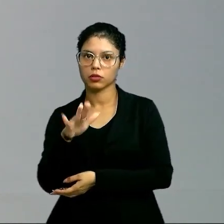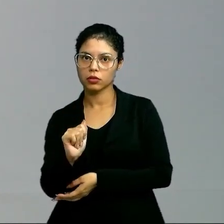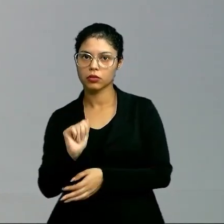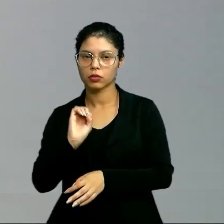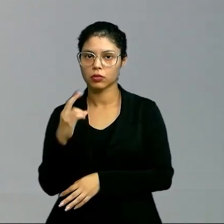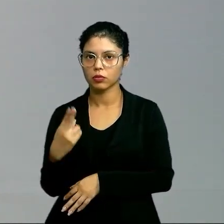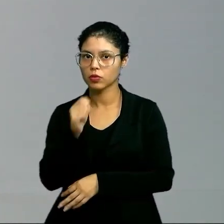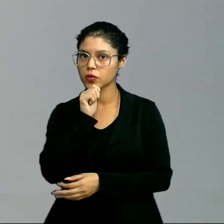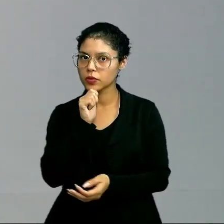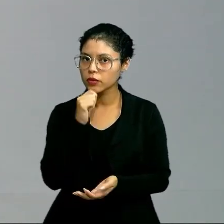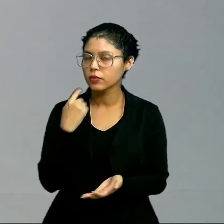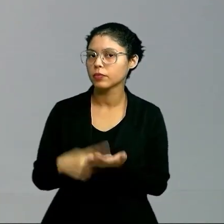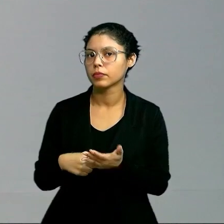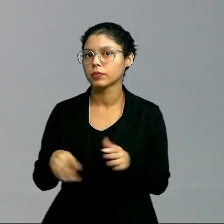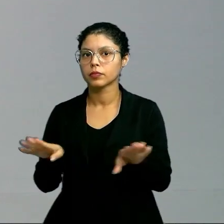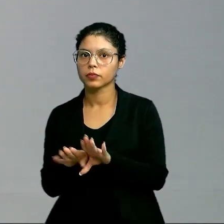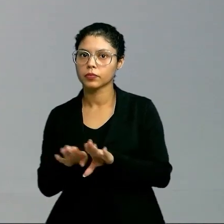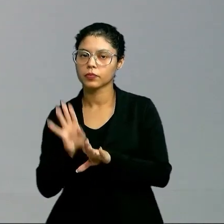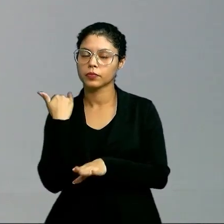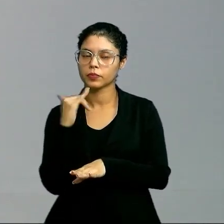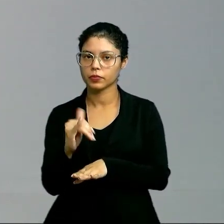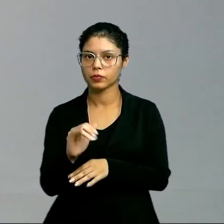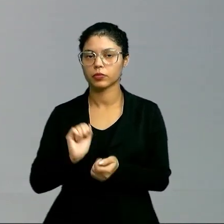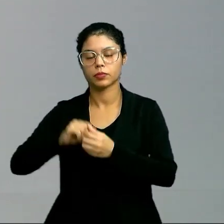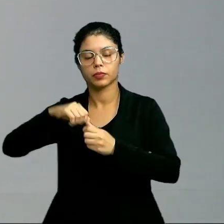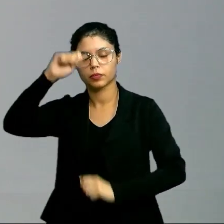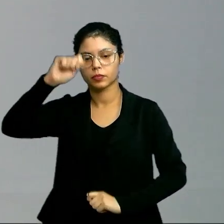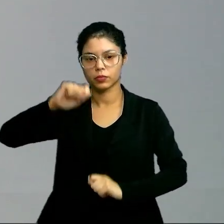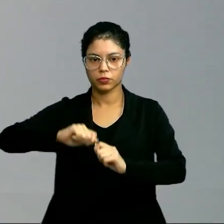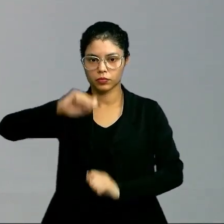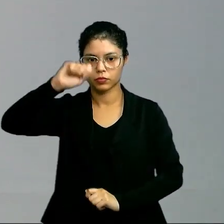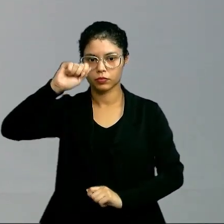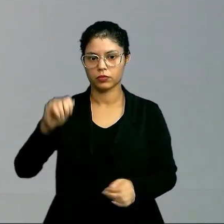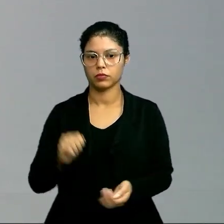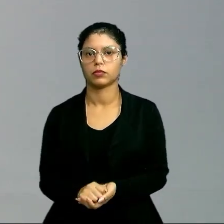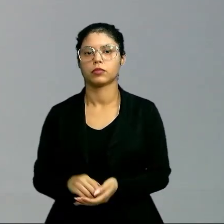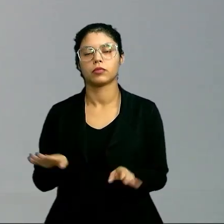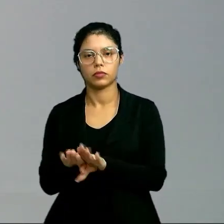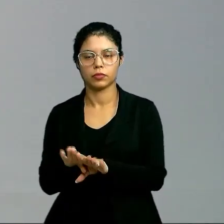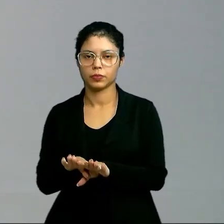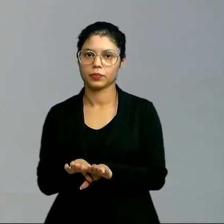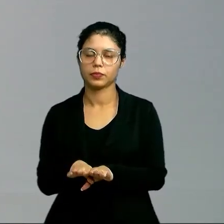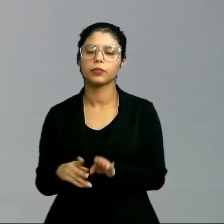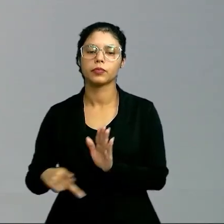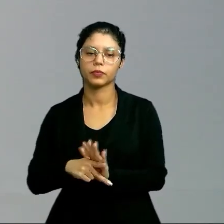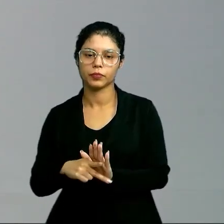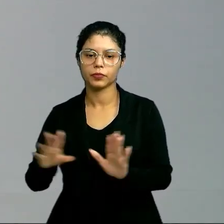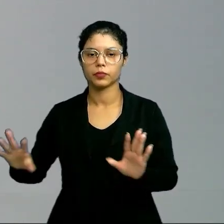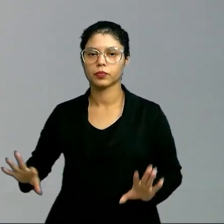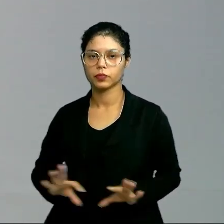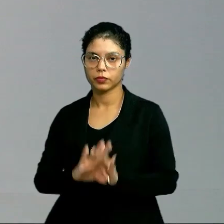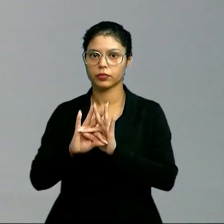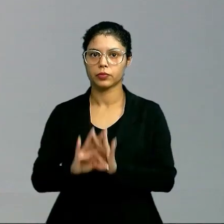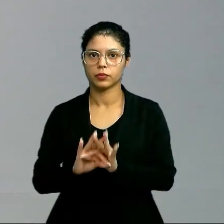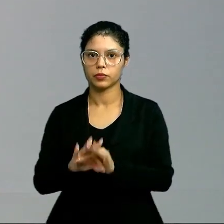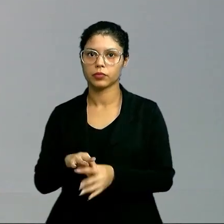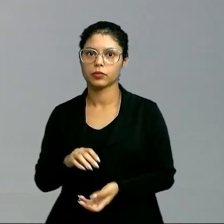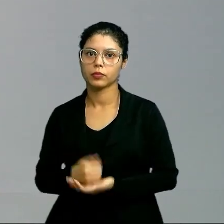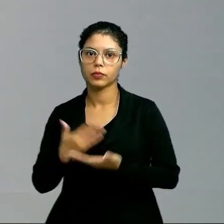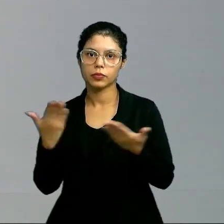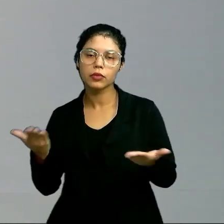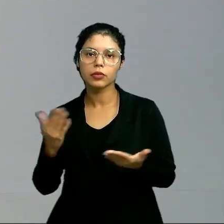braços cruzados sobre o peito, aguardando a autorização do monitor. Outra regra é não tomar impulso, ou seja, se jogar na pista